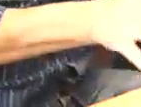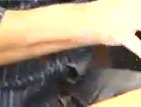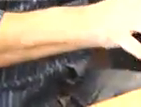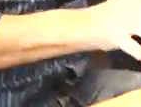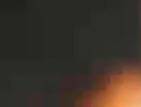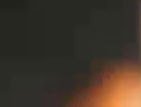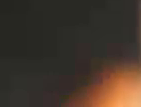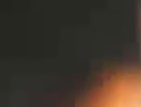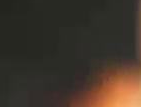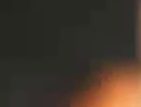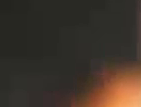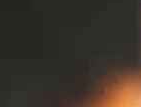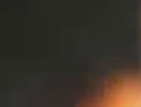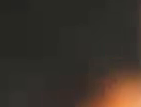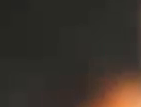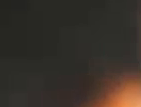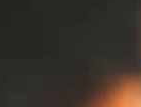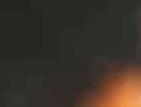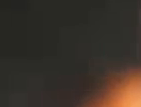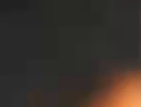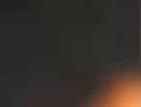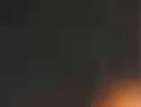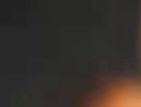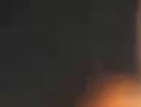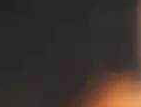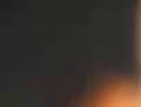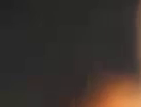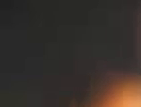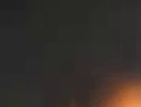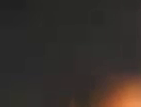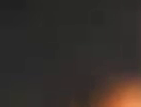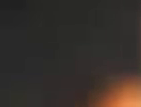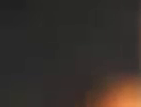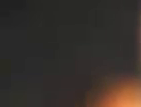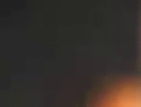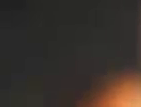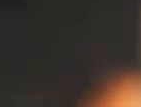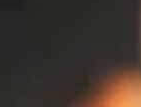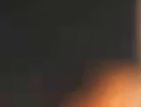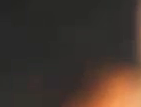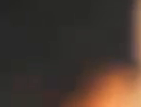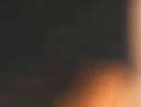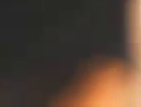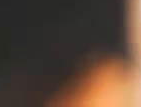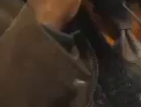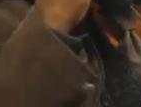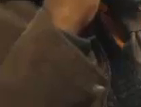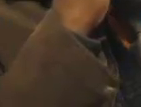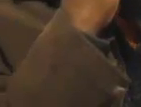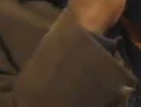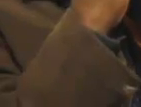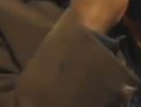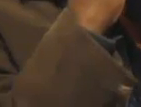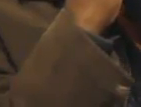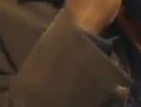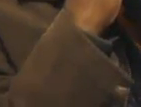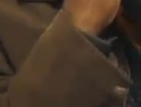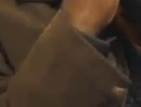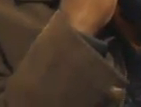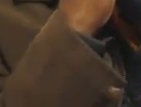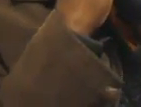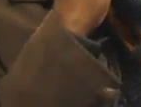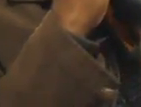mesmo denúncias à Câmara, que dará solução ou encaminhamento a todas elas. Você pode entrar em contato com a ouvidoria